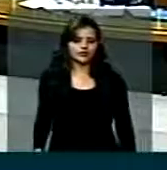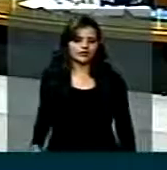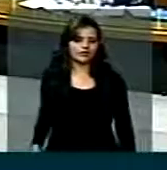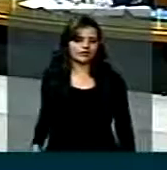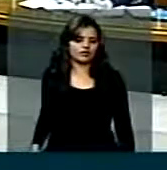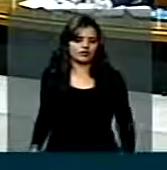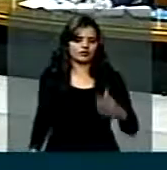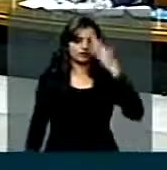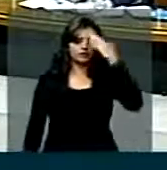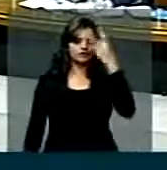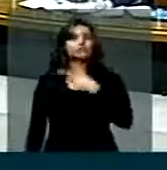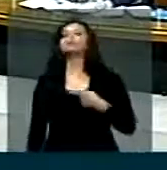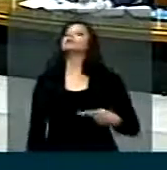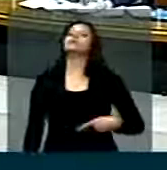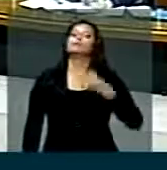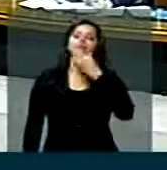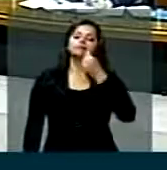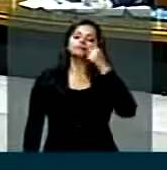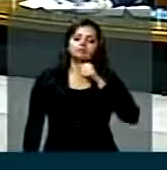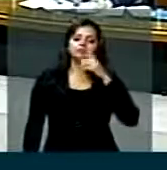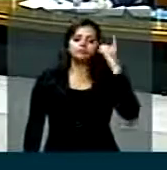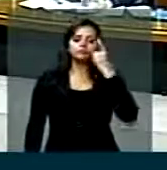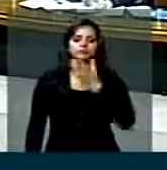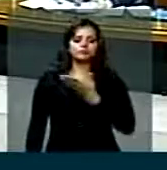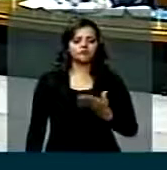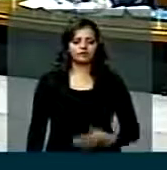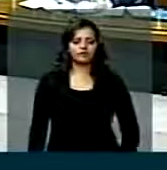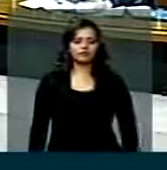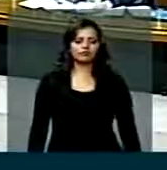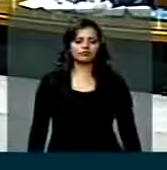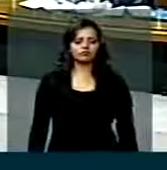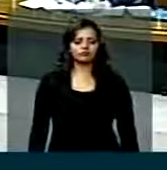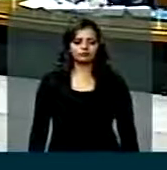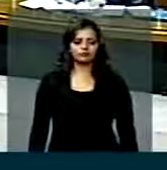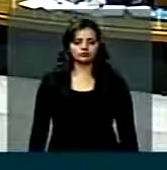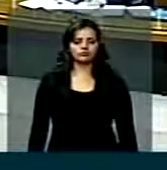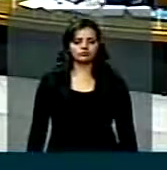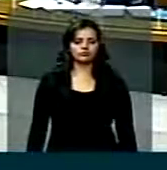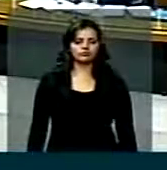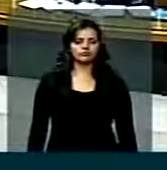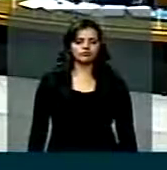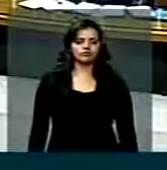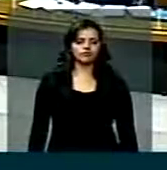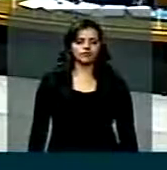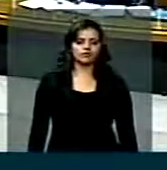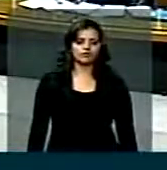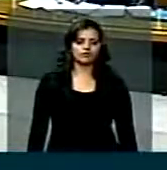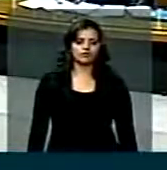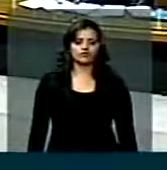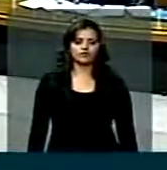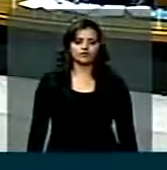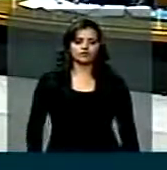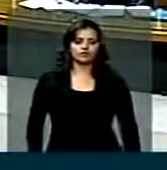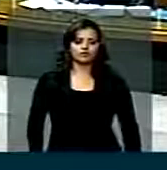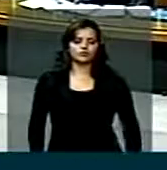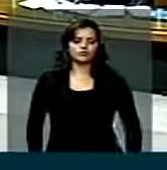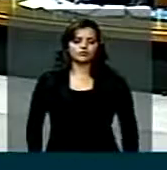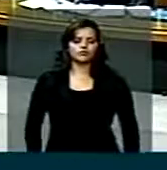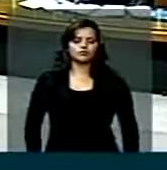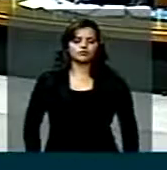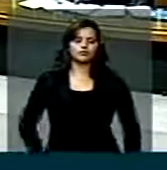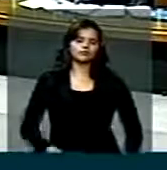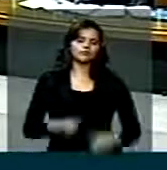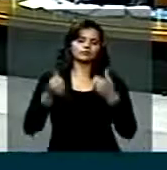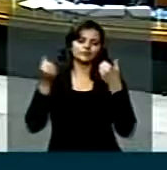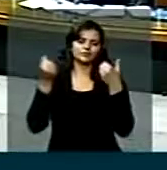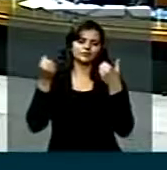Obrigado, senhor presidente, senhoras e senhores deputados. Eu me inscrevi para fazer um breve